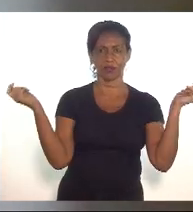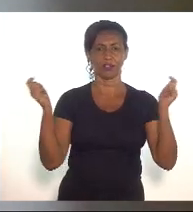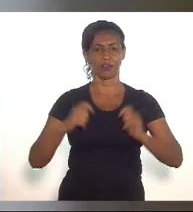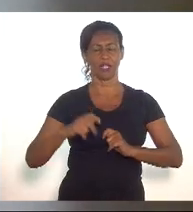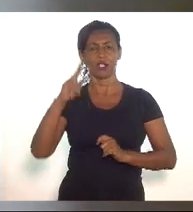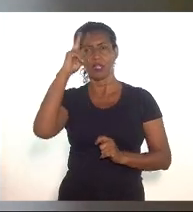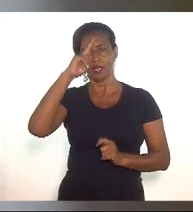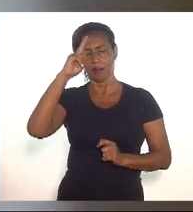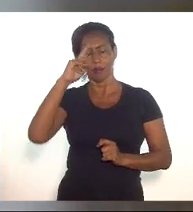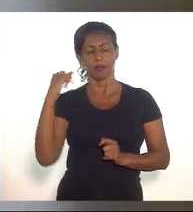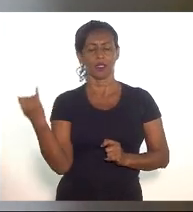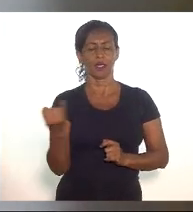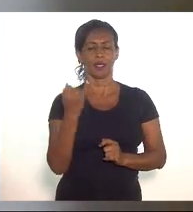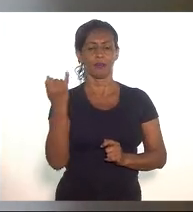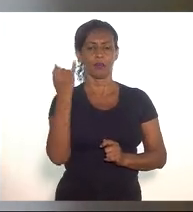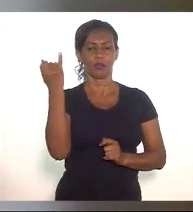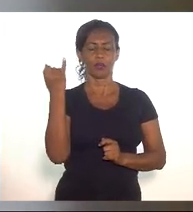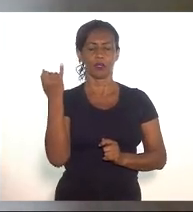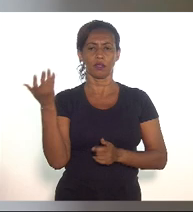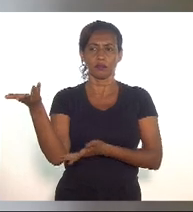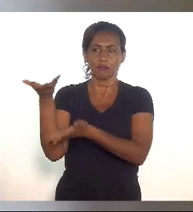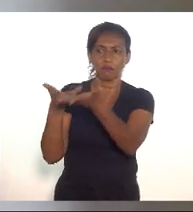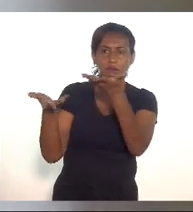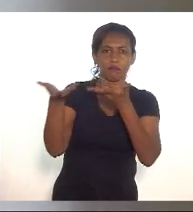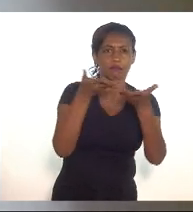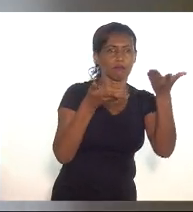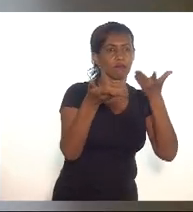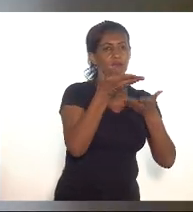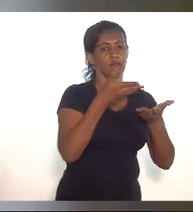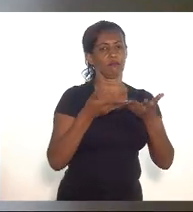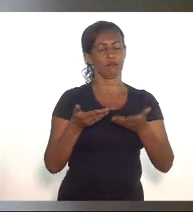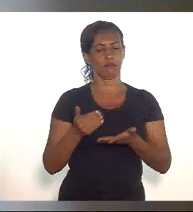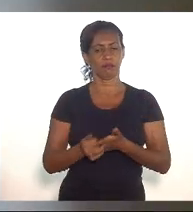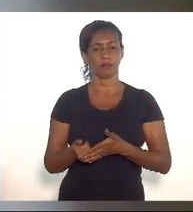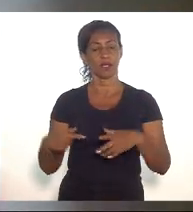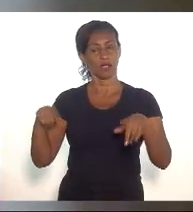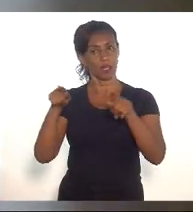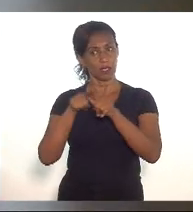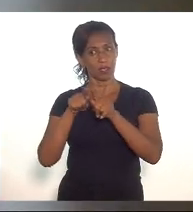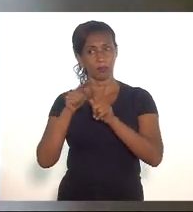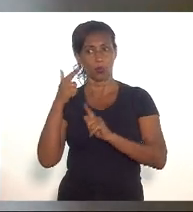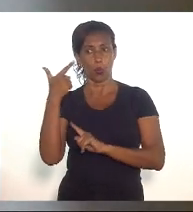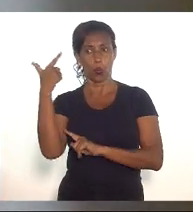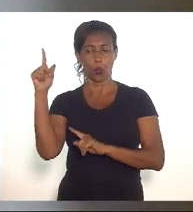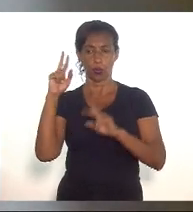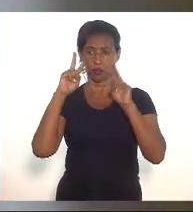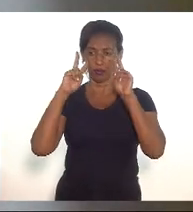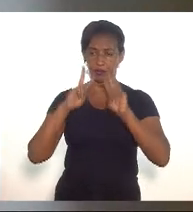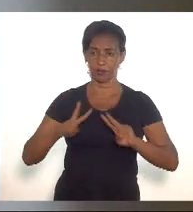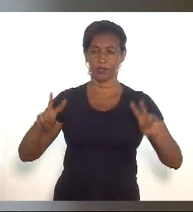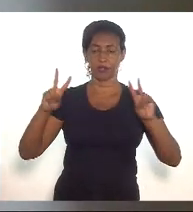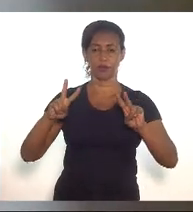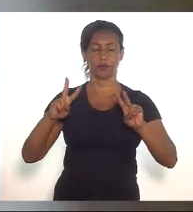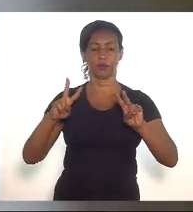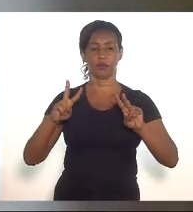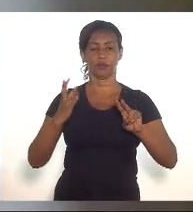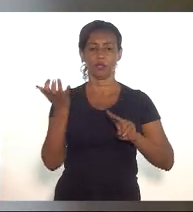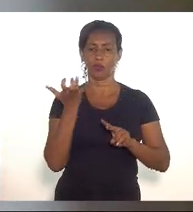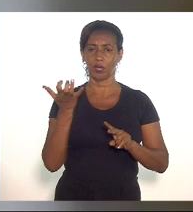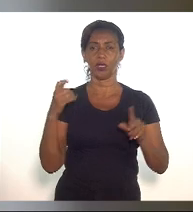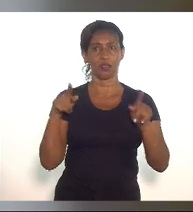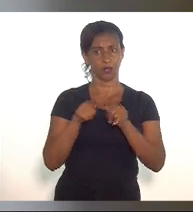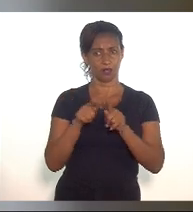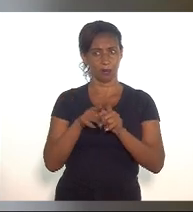lembrar a importância do processo participativo. Ao mesmo tempo, um outro aspecto que eu queria observar